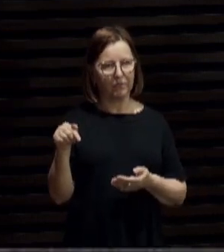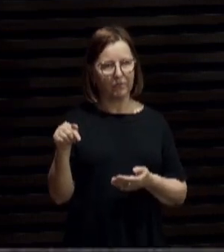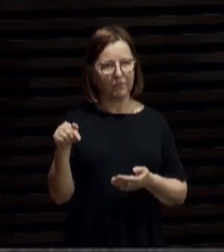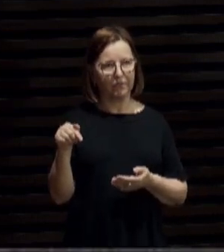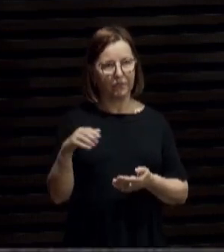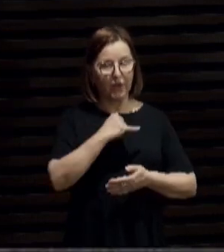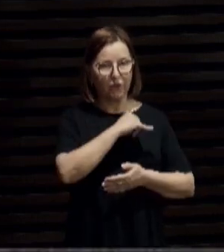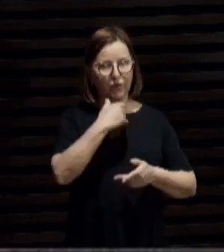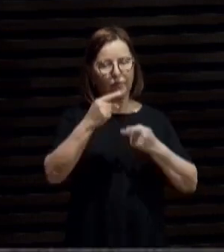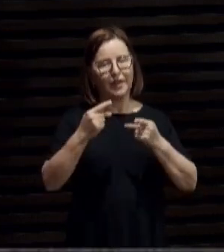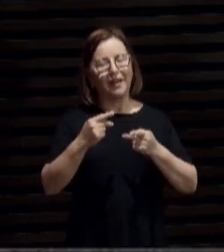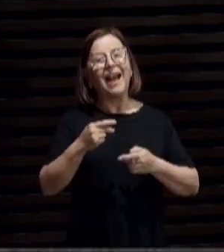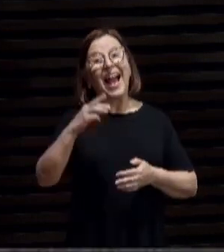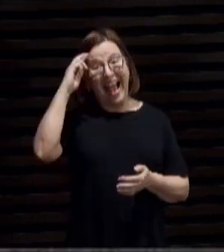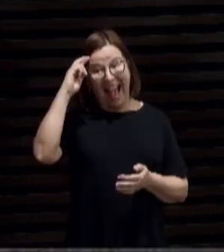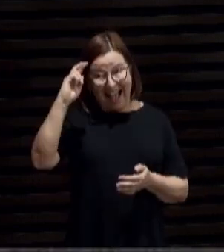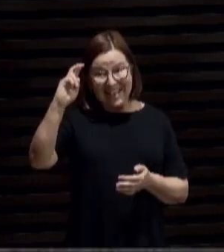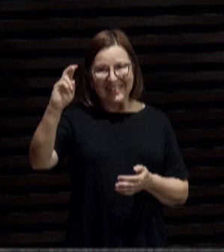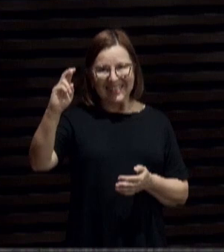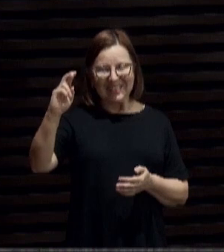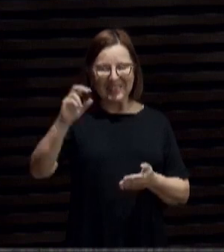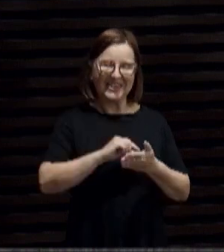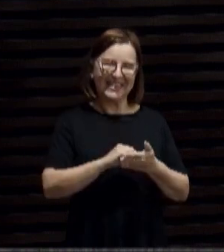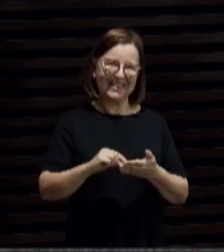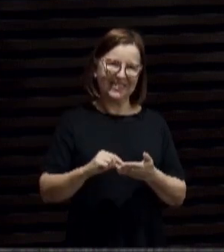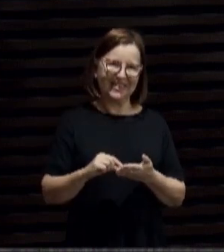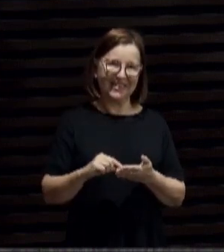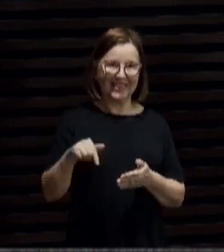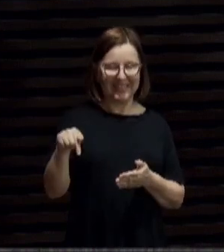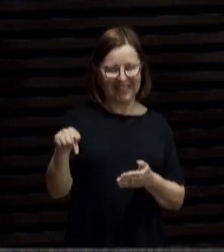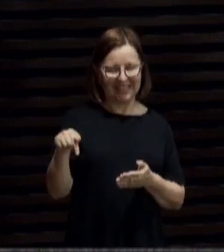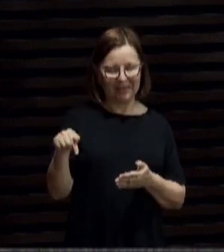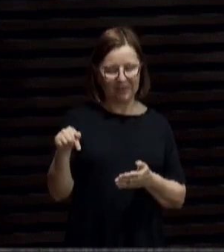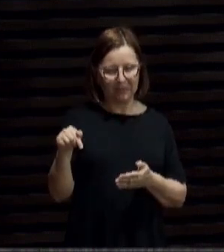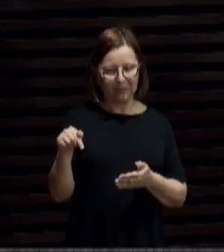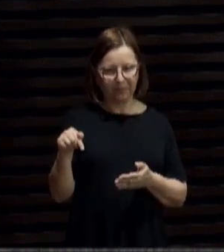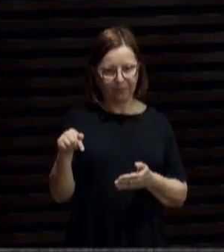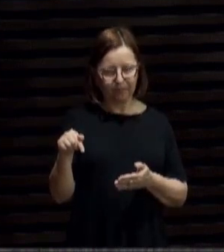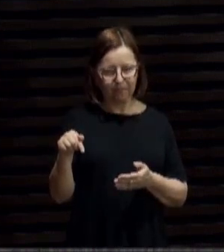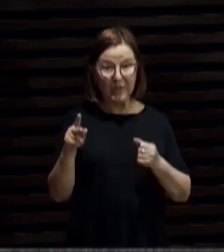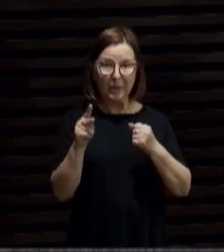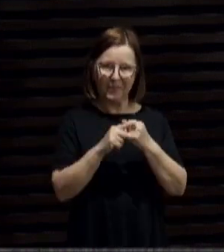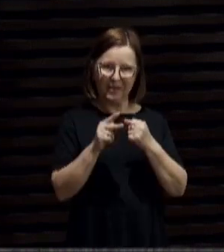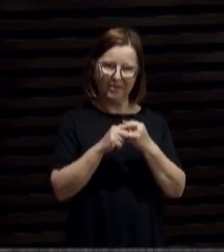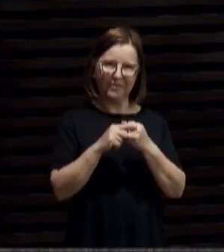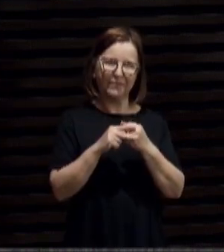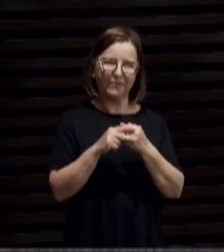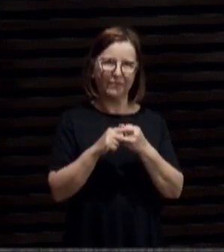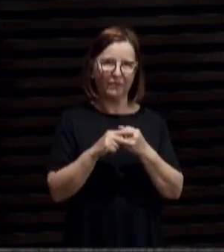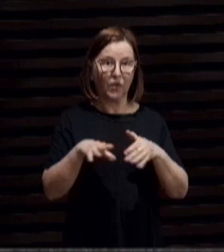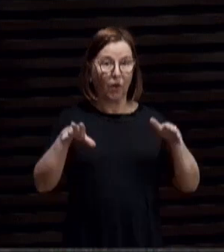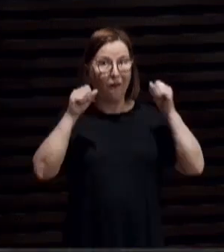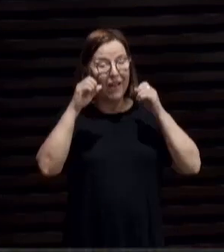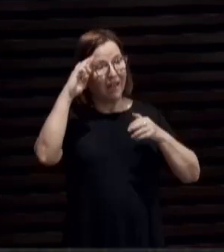João diz, é o Senhor. Quando ele diz é o Senhor, versículo 7 ainda, Simão Pedro, ouvindo que